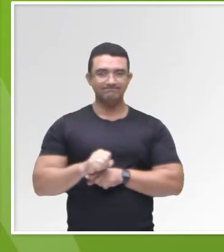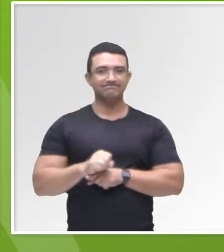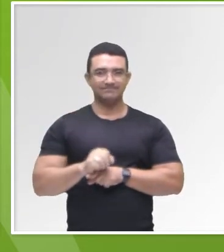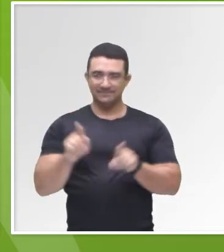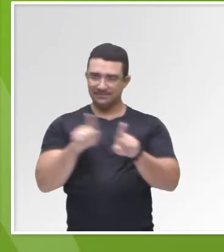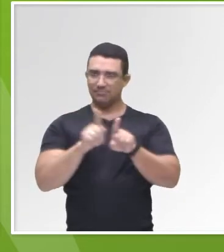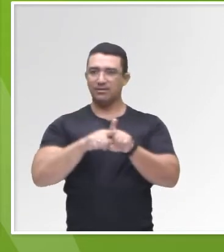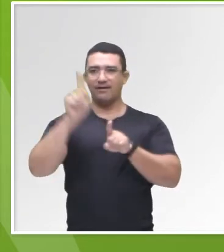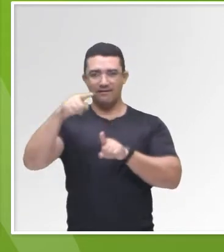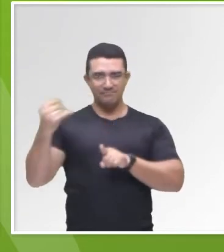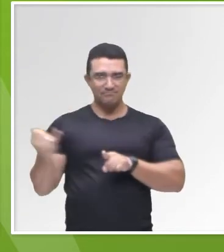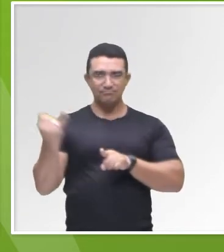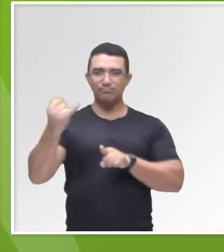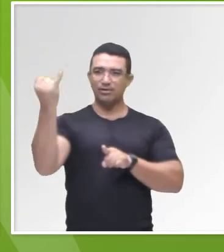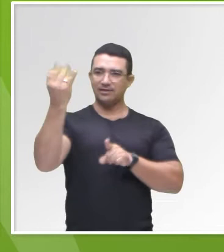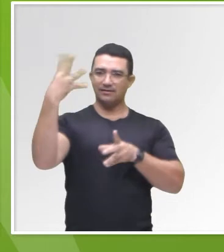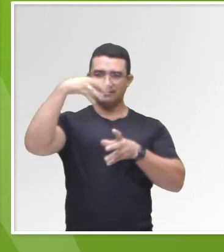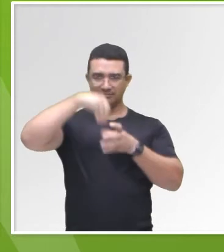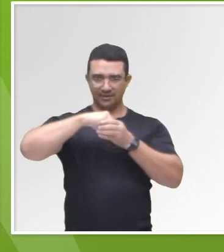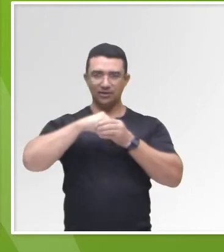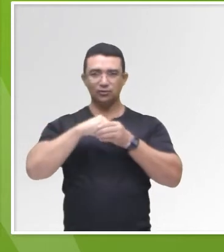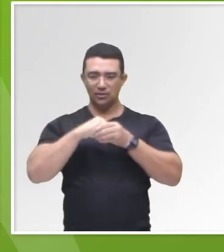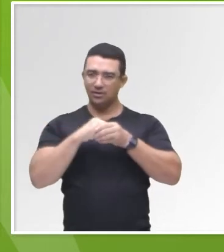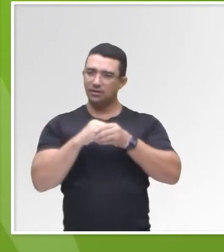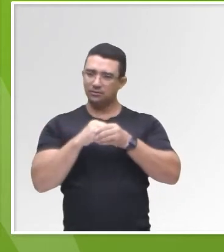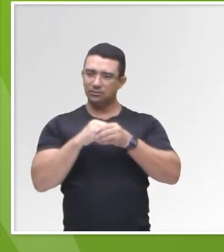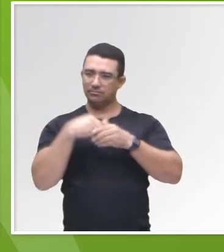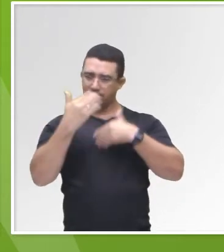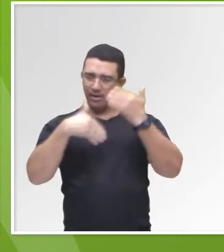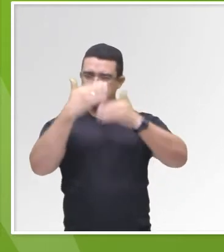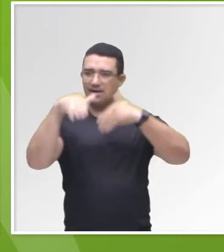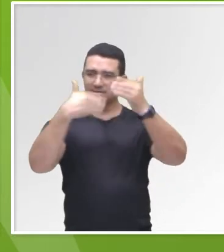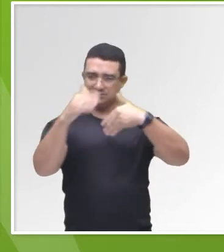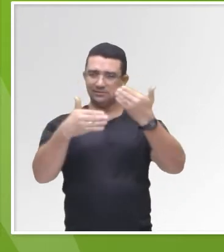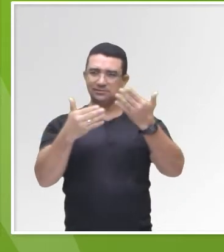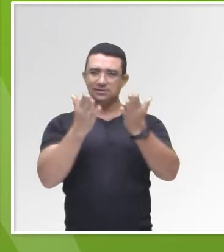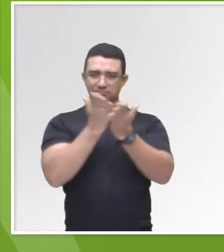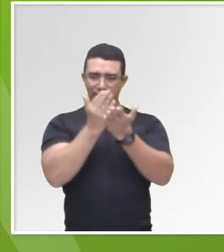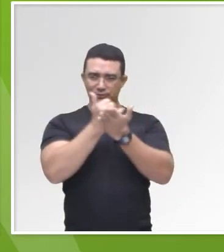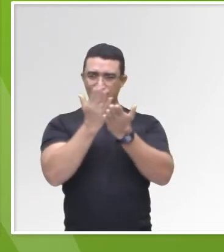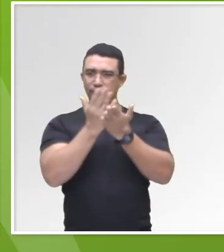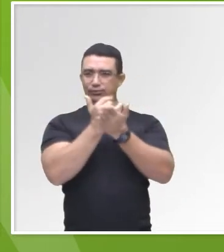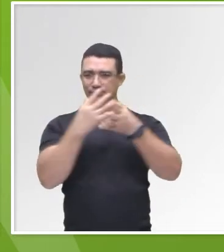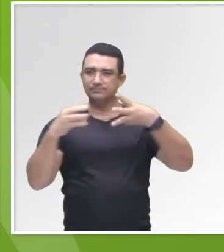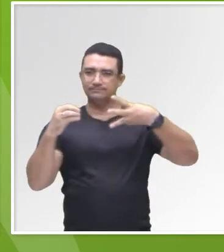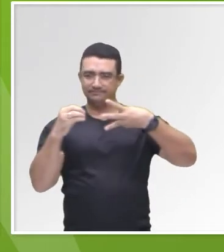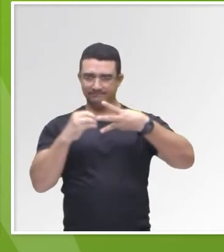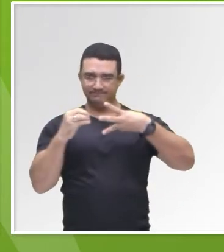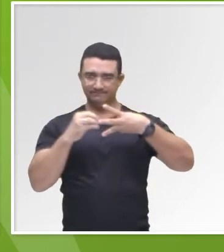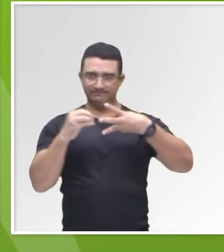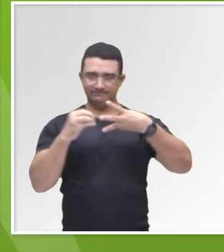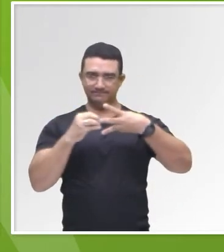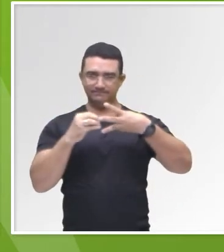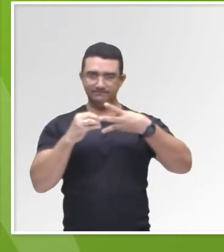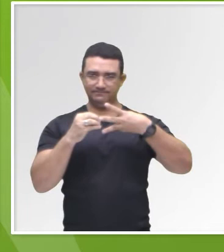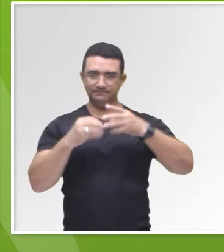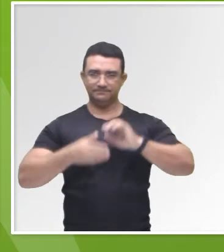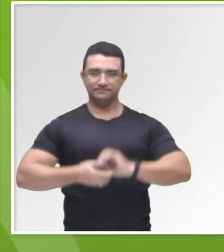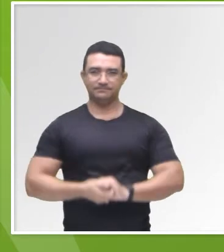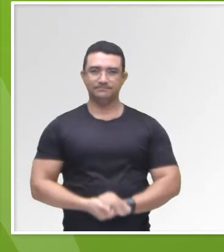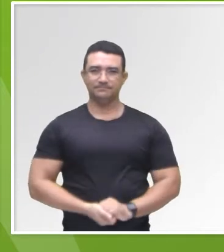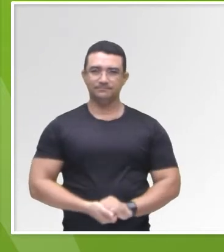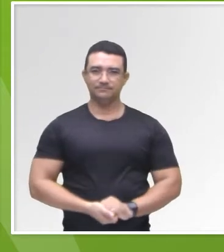aqui também no processo de divisão celular. Olha ela aqui, ó. Bem aqui nessa parte da nossa célula, a